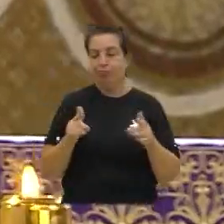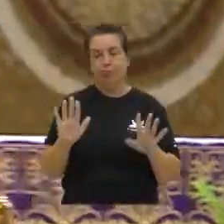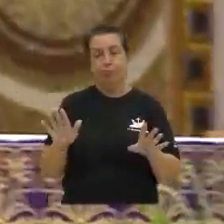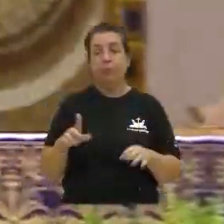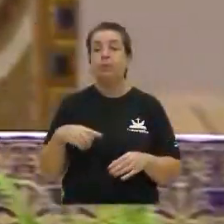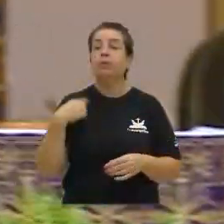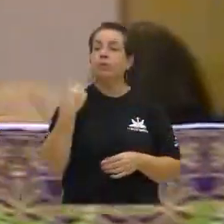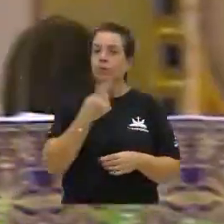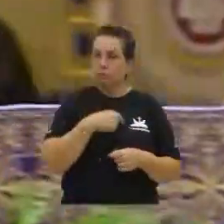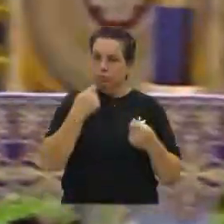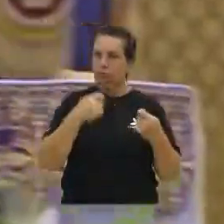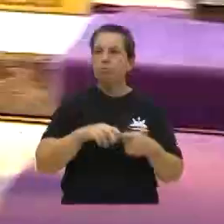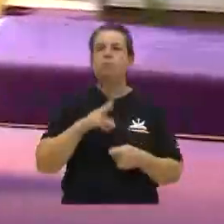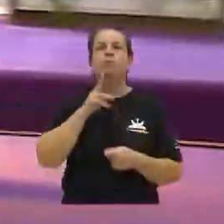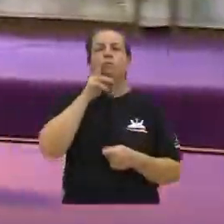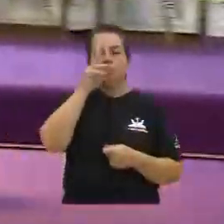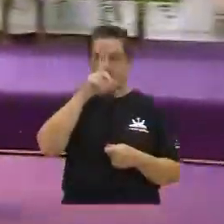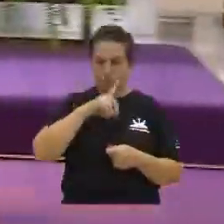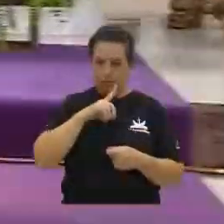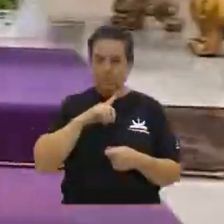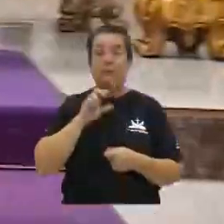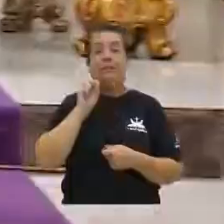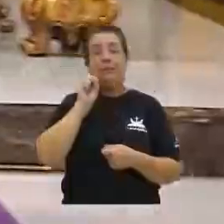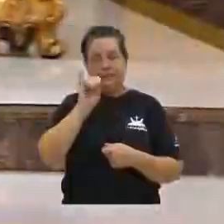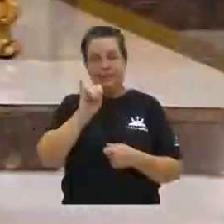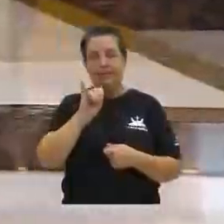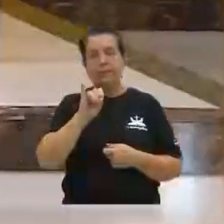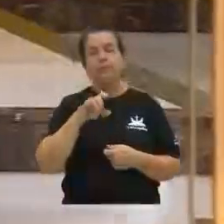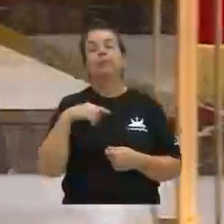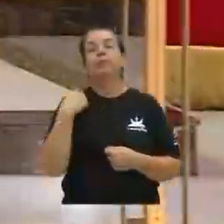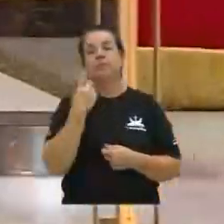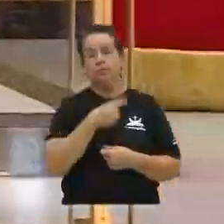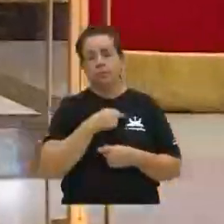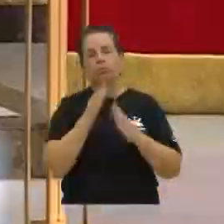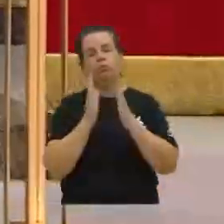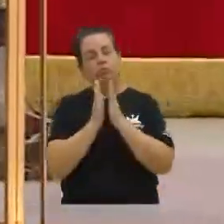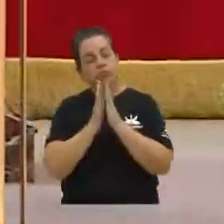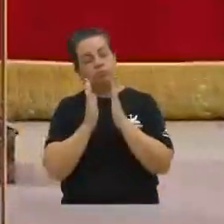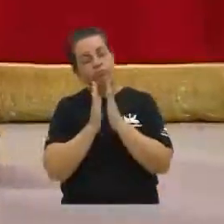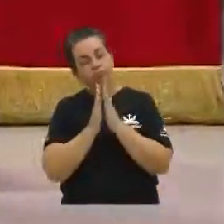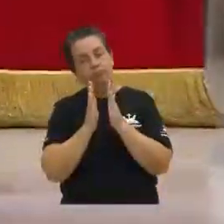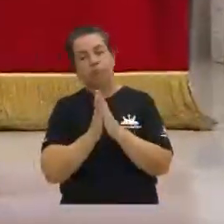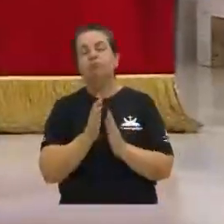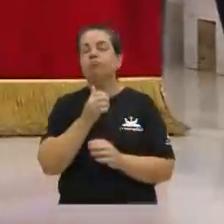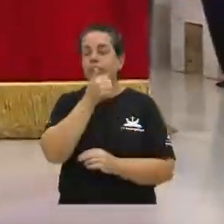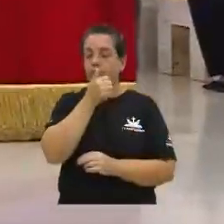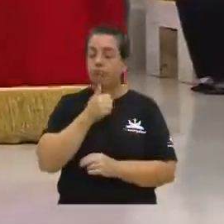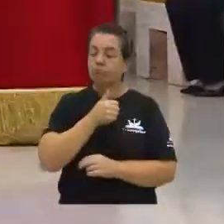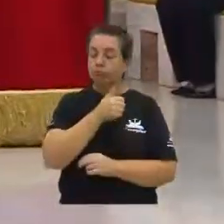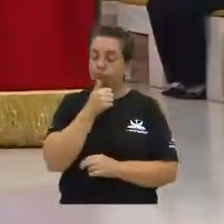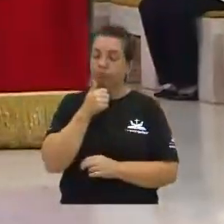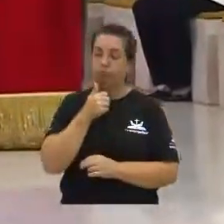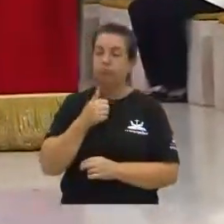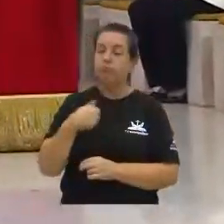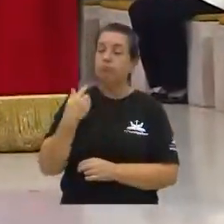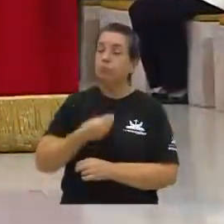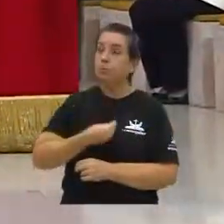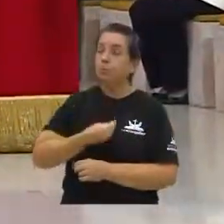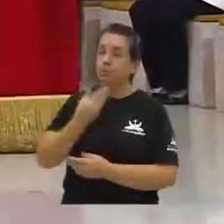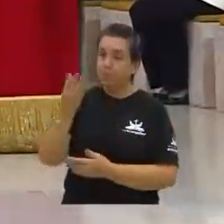Seremos fortes e resistentes se exercitarmos nossa vida em